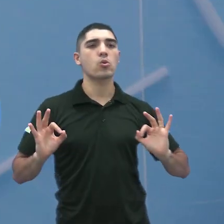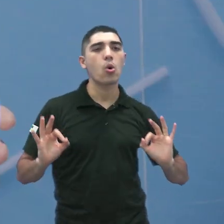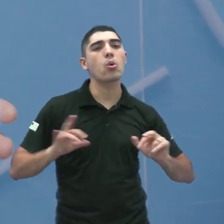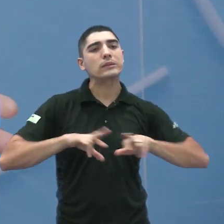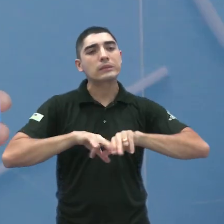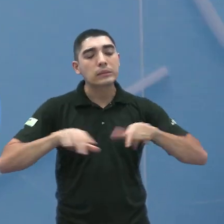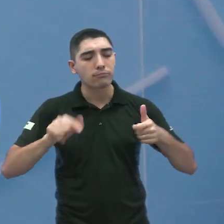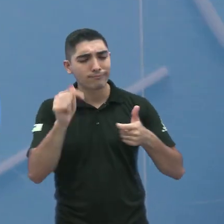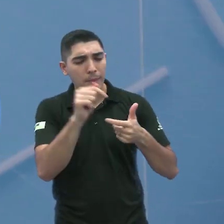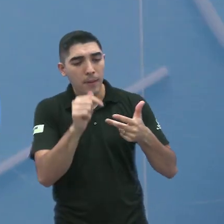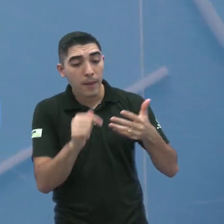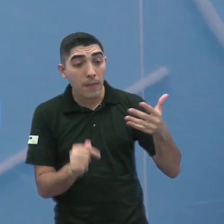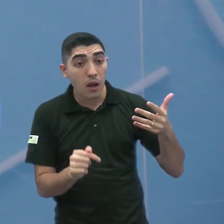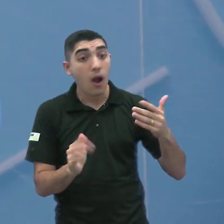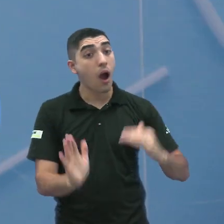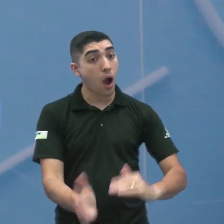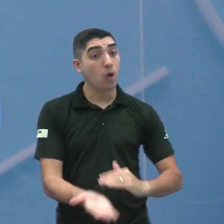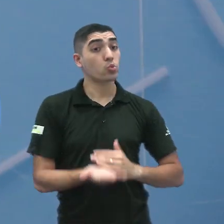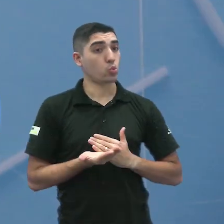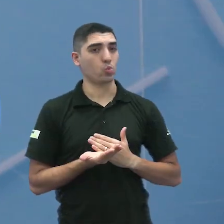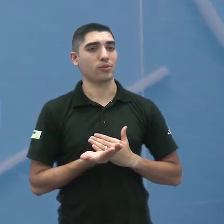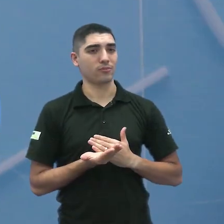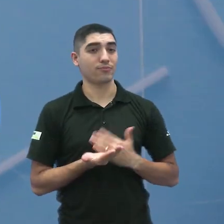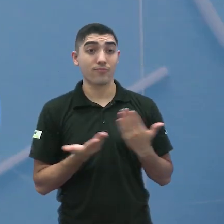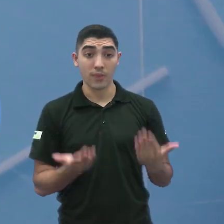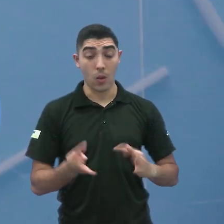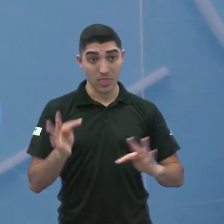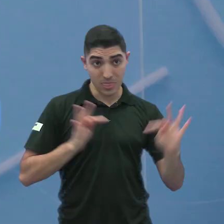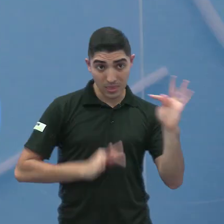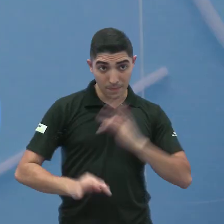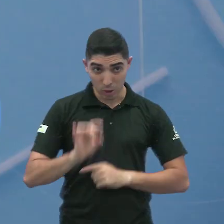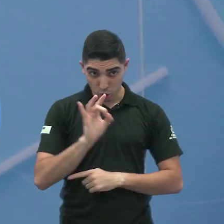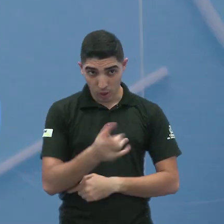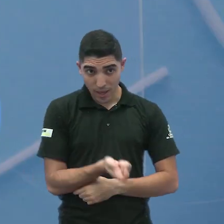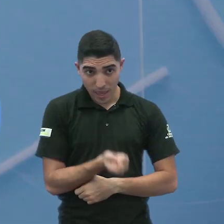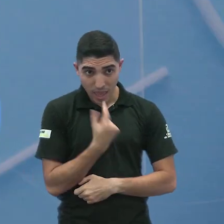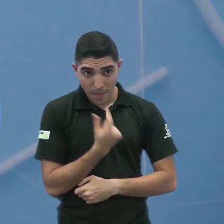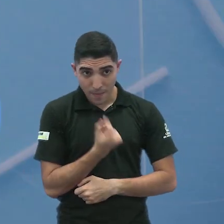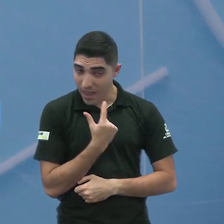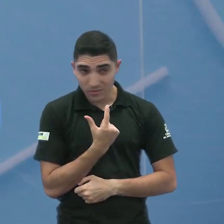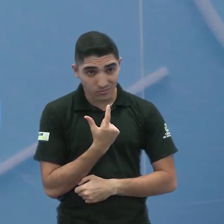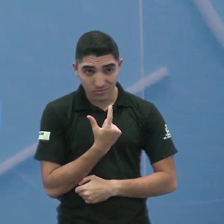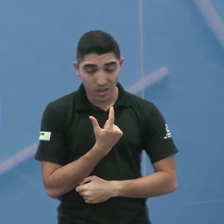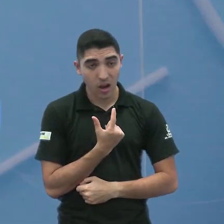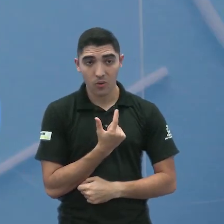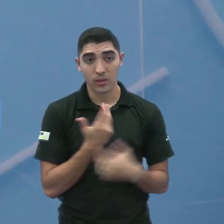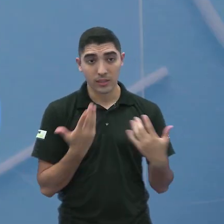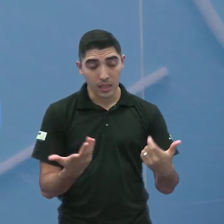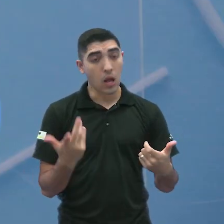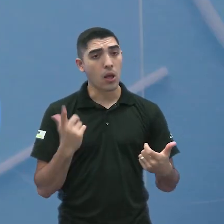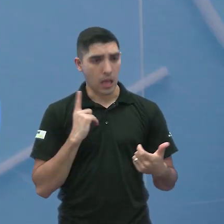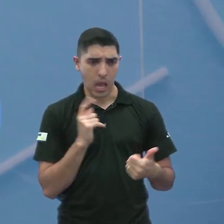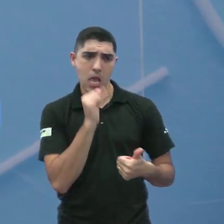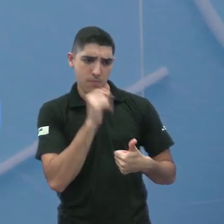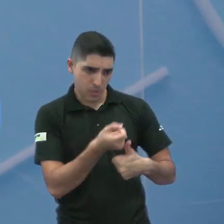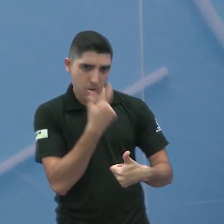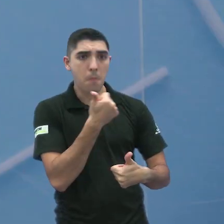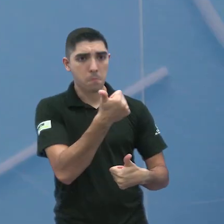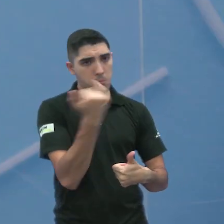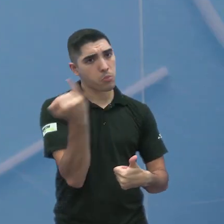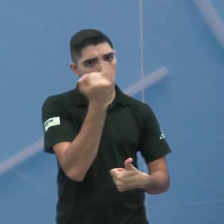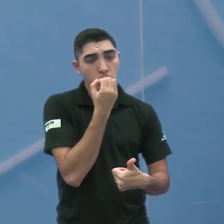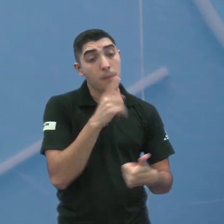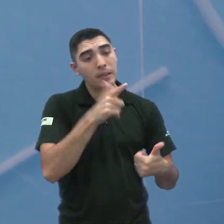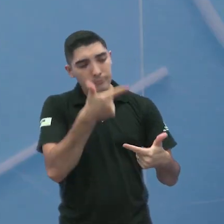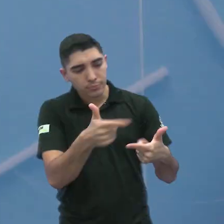bem validadas, que ajudam. Então, o tratamento não é só medicação, e mesmo o tratamento medicamentoso precisa de uma regularidade ao longo do